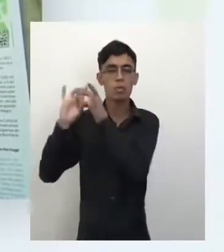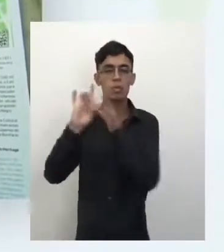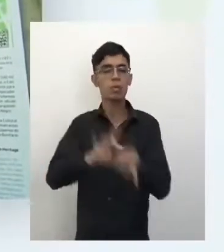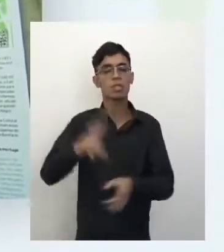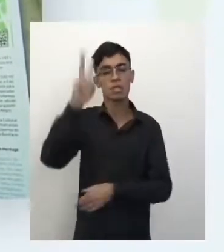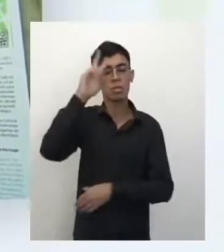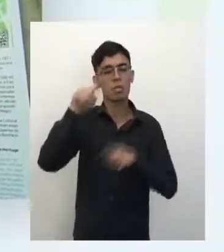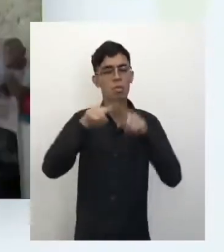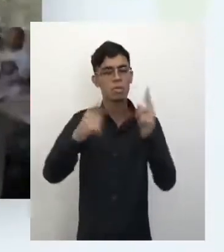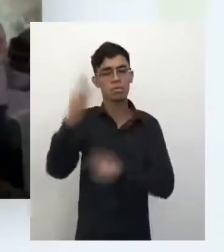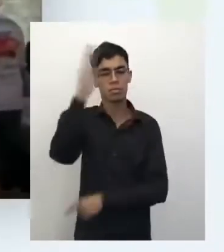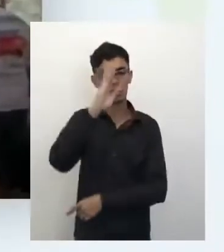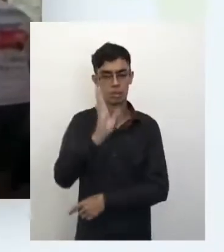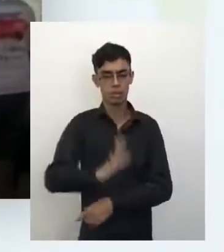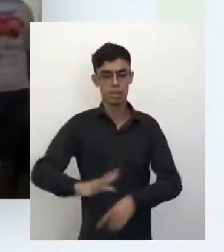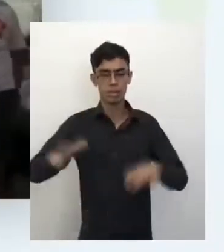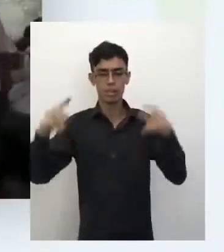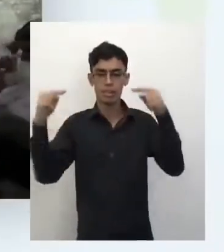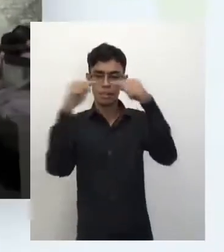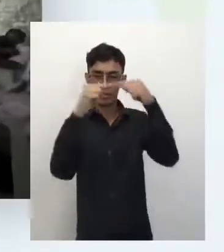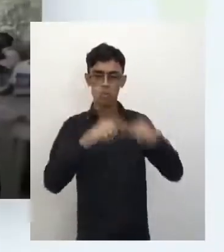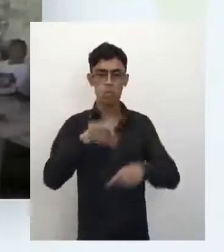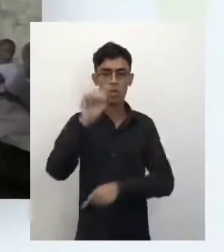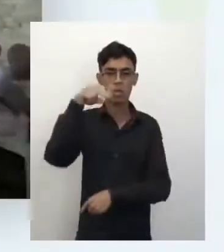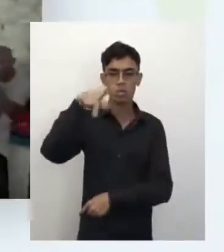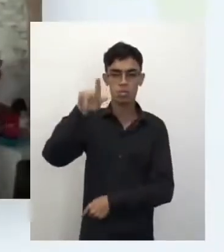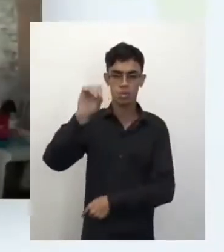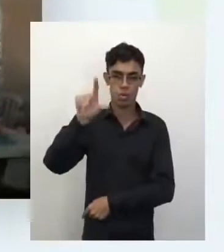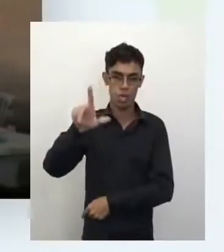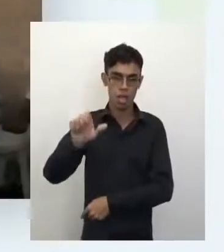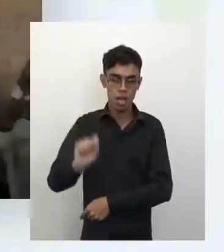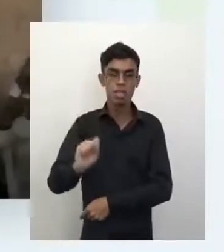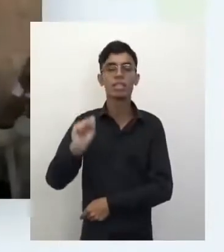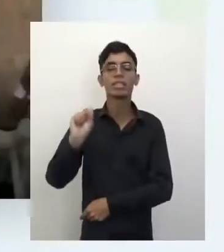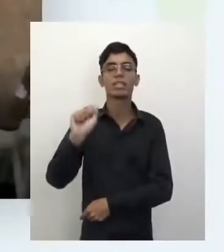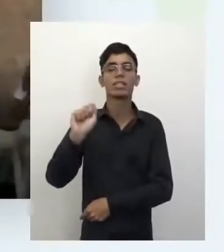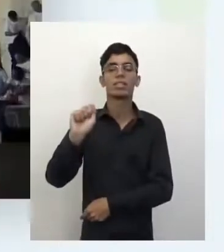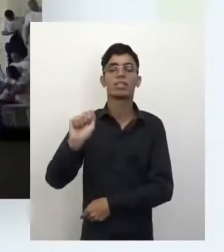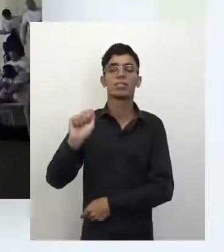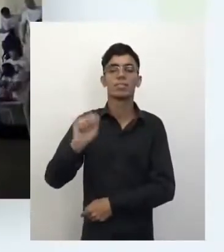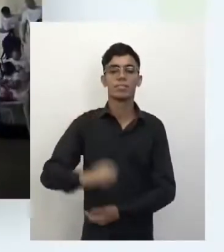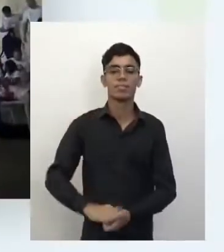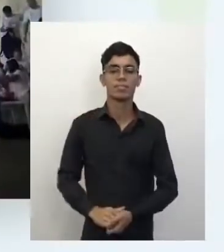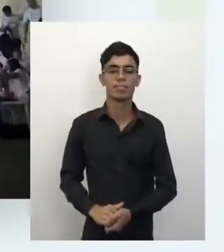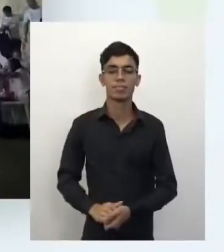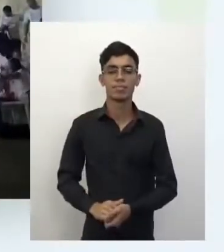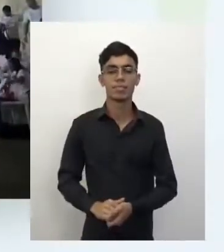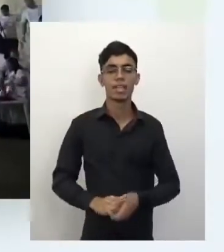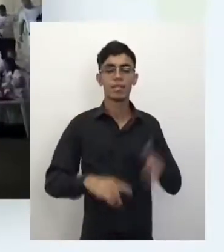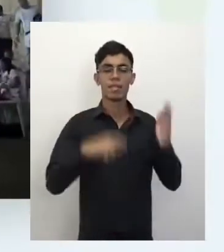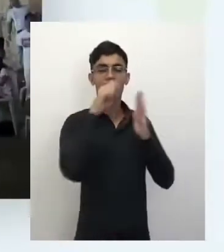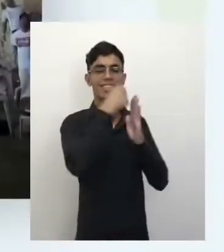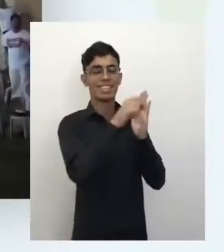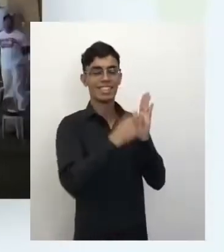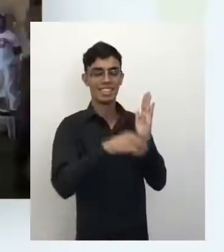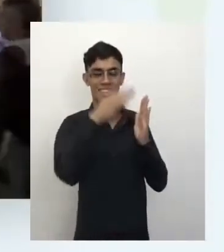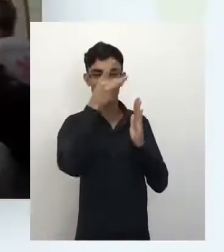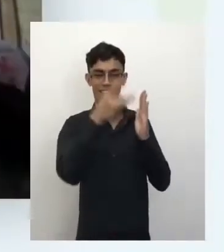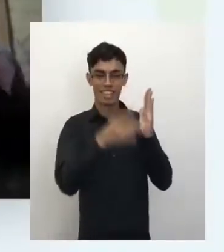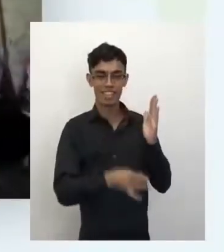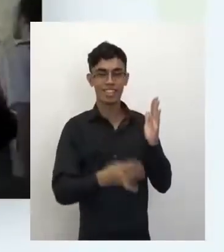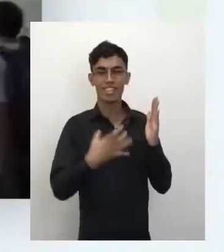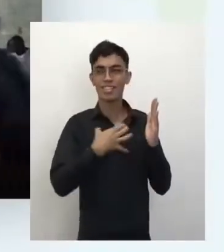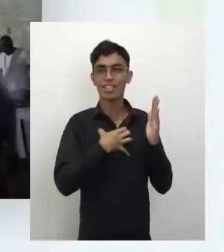Mas o Brasil mais com a ligação com Angola, né? E na verdade escrever isso tinha que